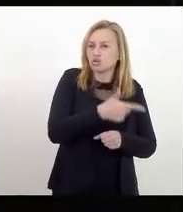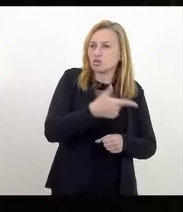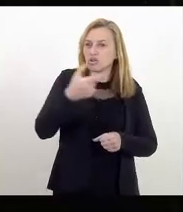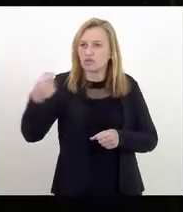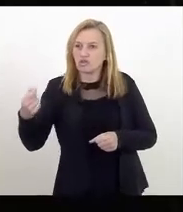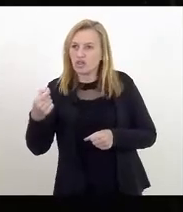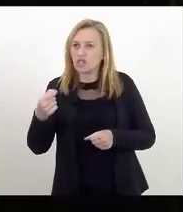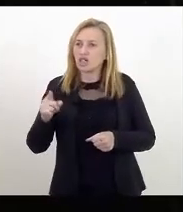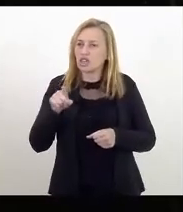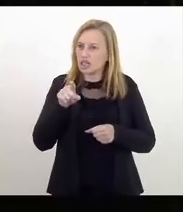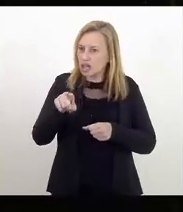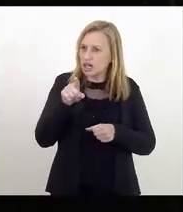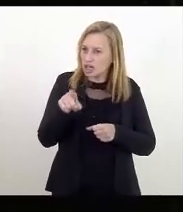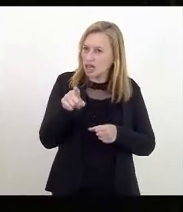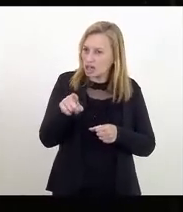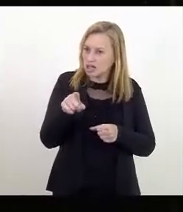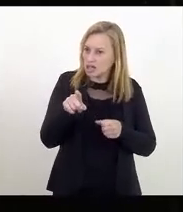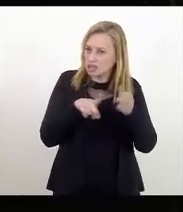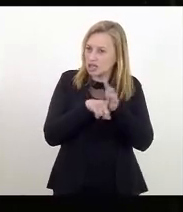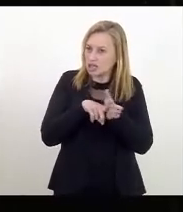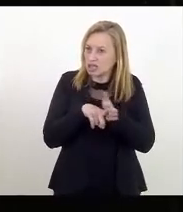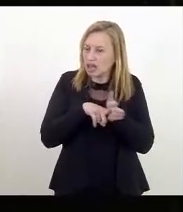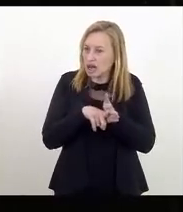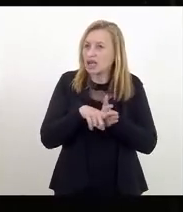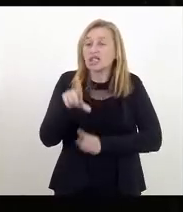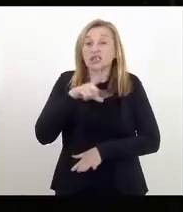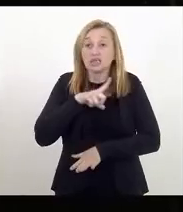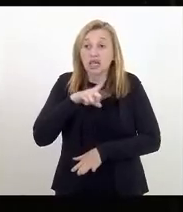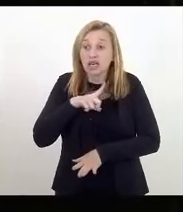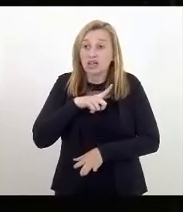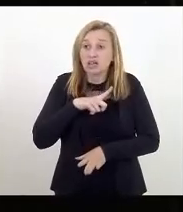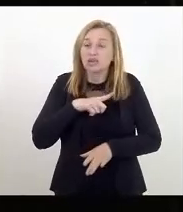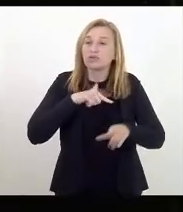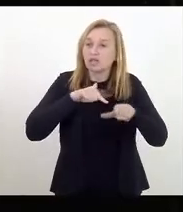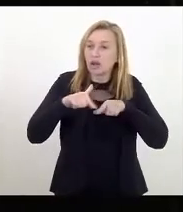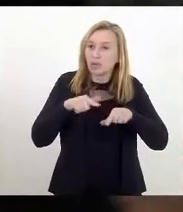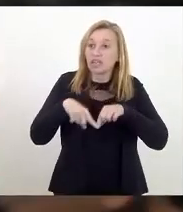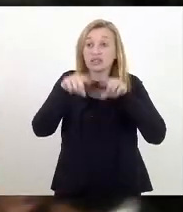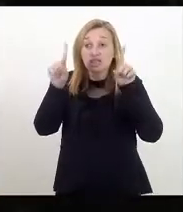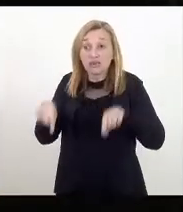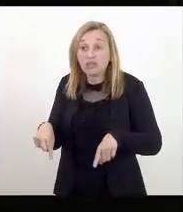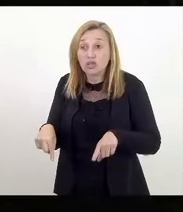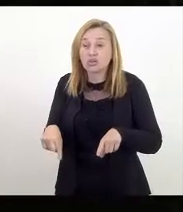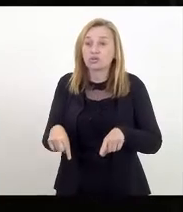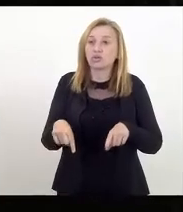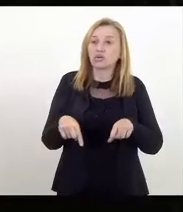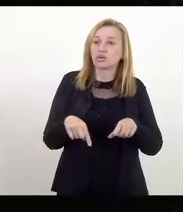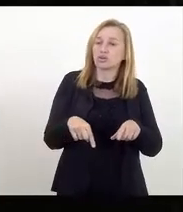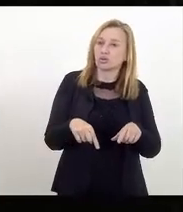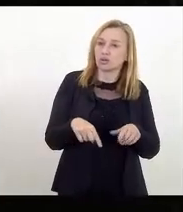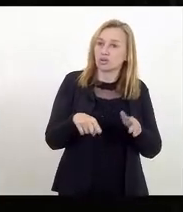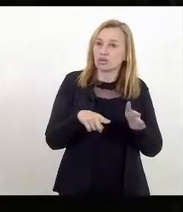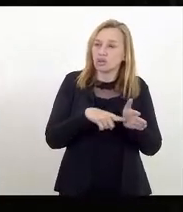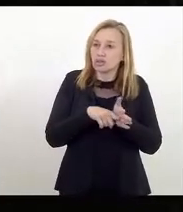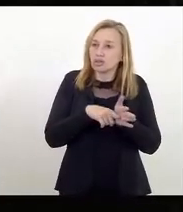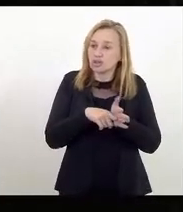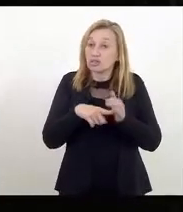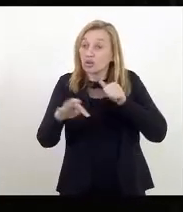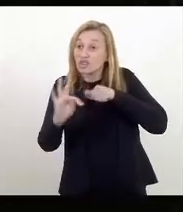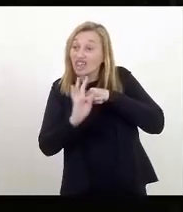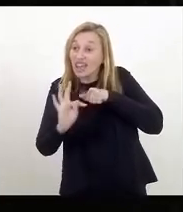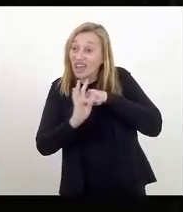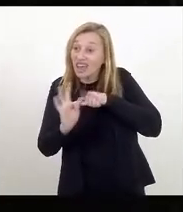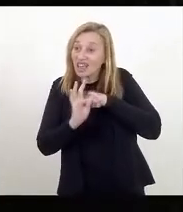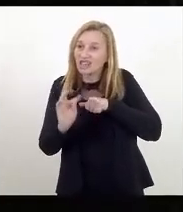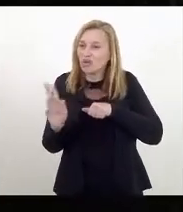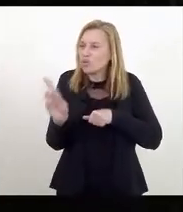trás desses procedimentos tem atuação dos servidores, dos analistas, dos técnicos, tenha